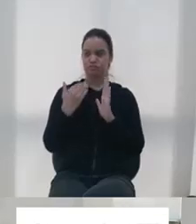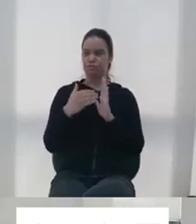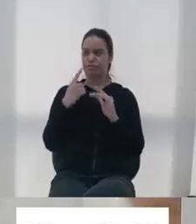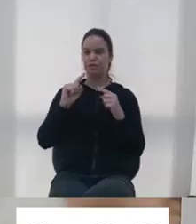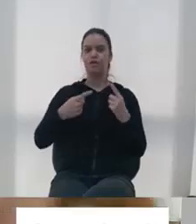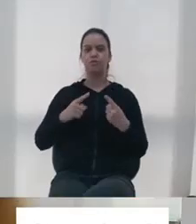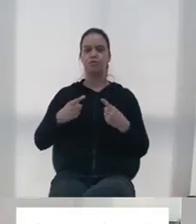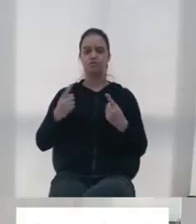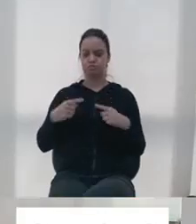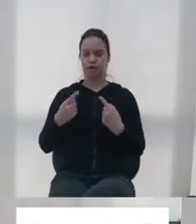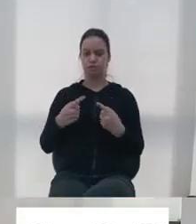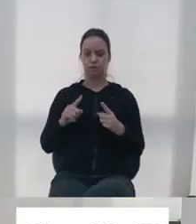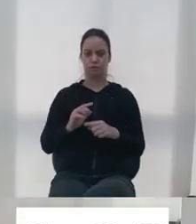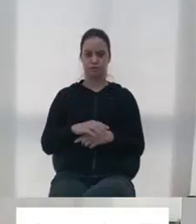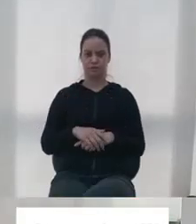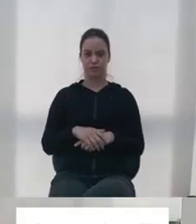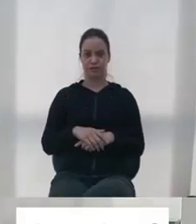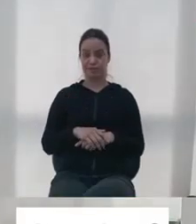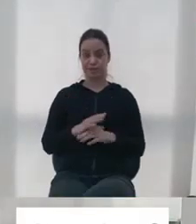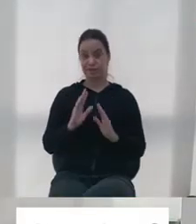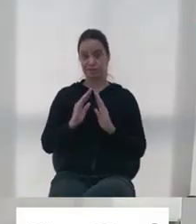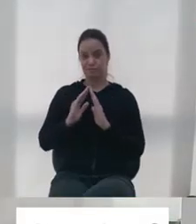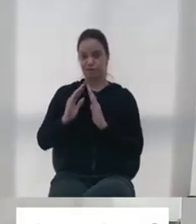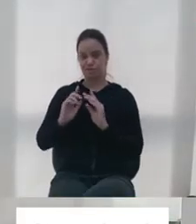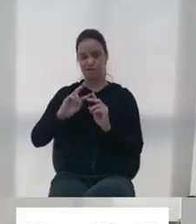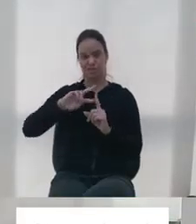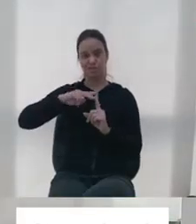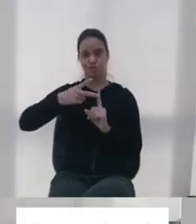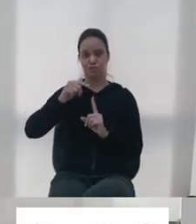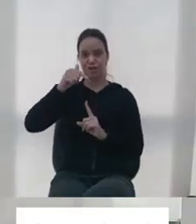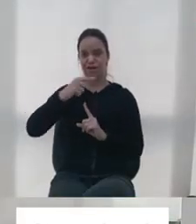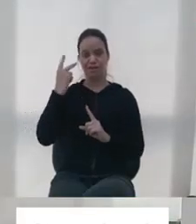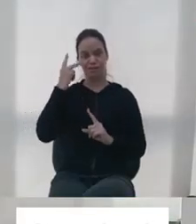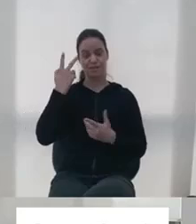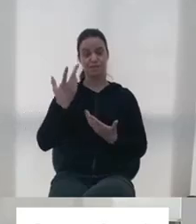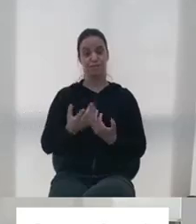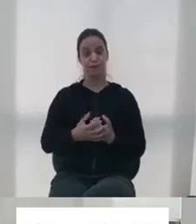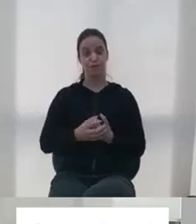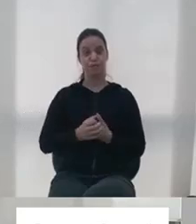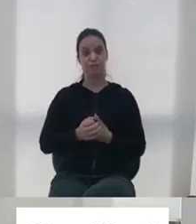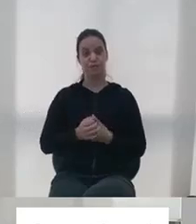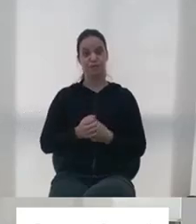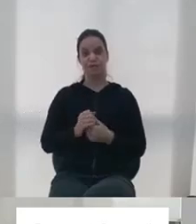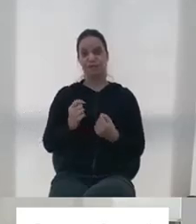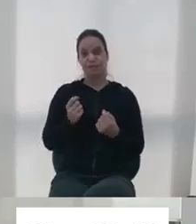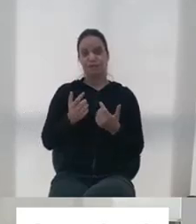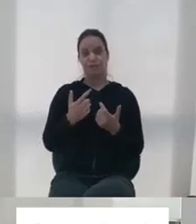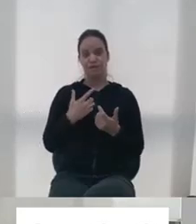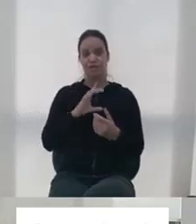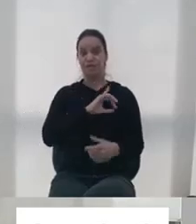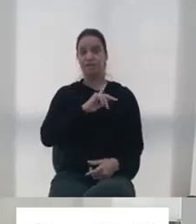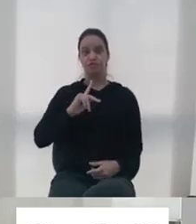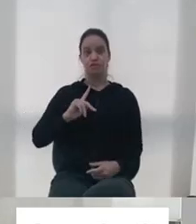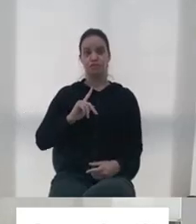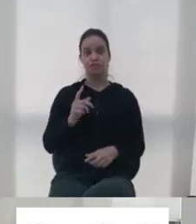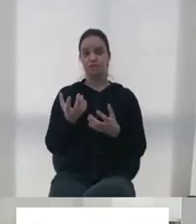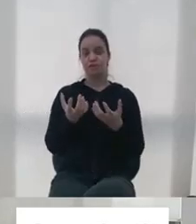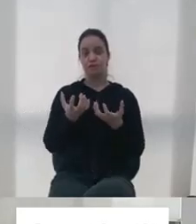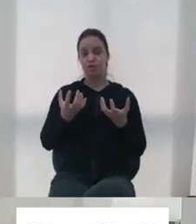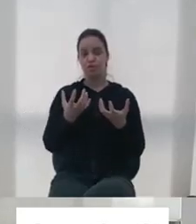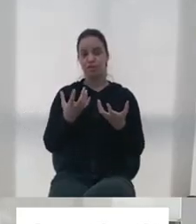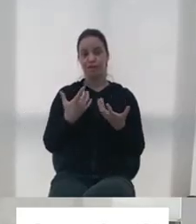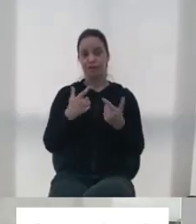conflitos associados à moradia aqui no Estado de São Paulo, tudo para o núcleo de habitação e urbanismo. Daqui a pouco nós não vamos ter nenhum defensor mais que queira trabalhar no